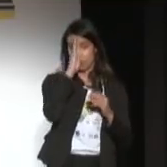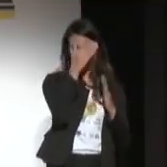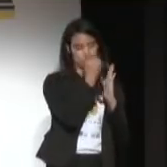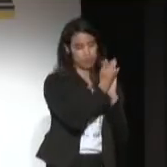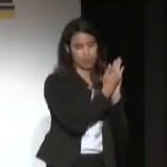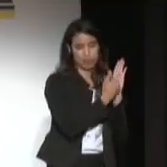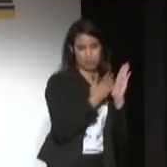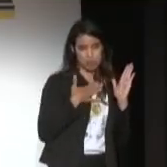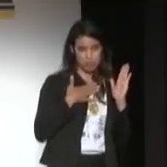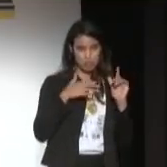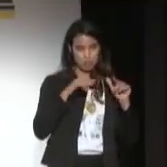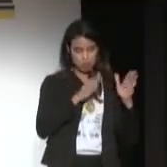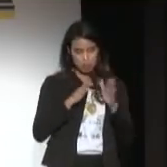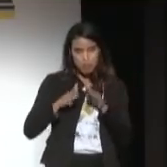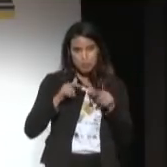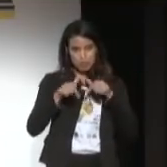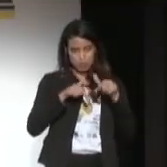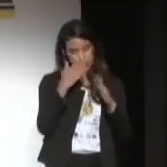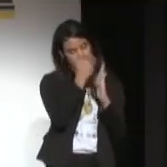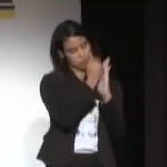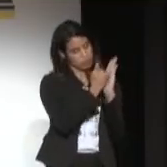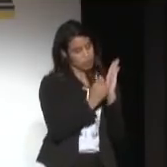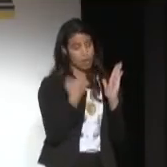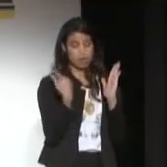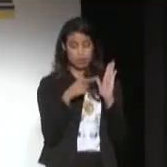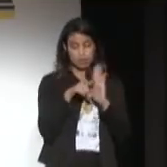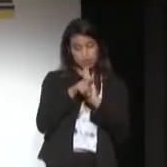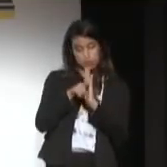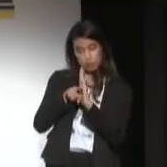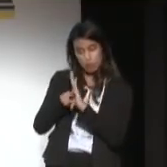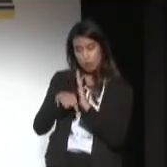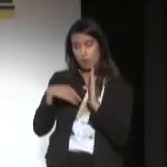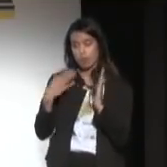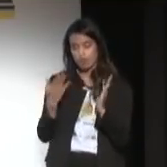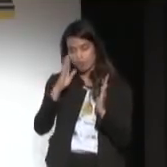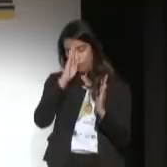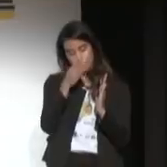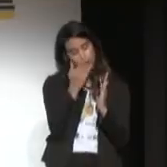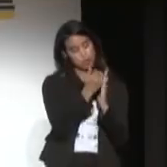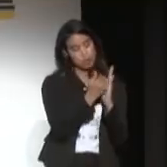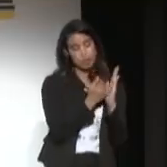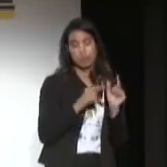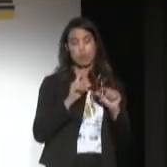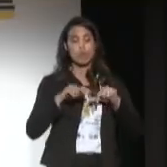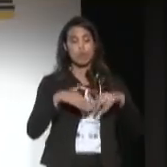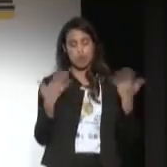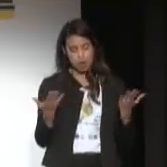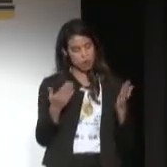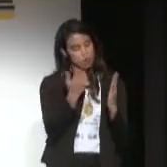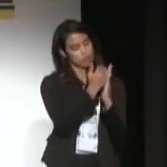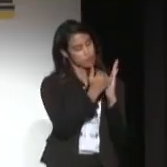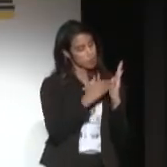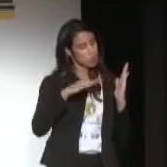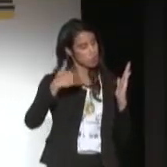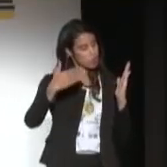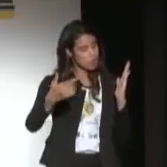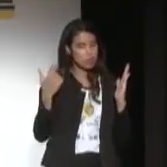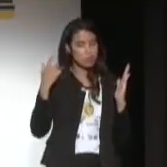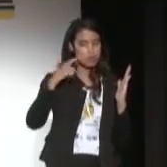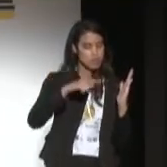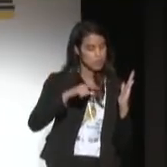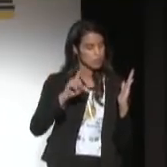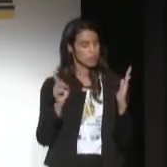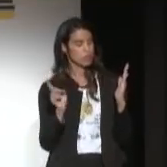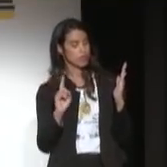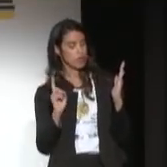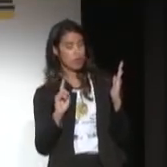Então, a gente vai mapeando quais são as metas e como essas metas vão se desdobrando para que eu